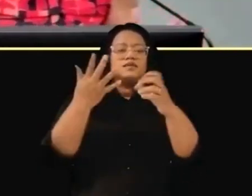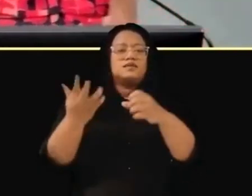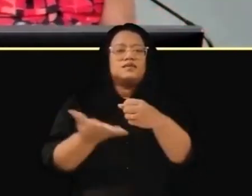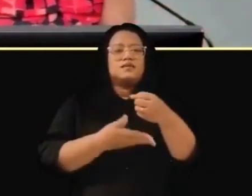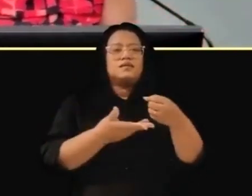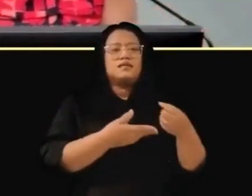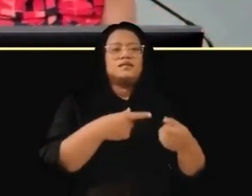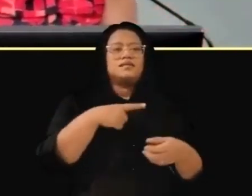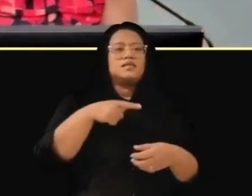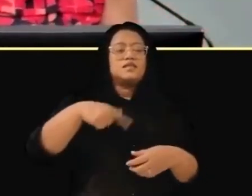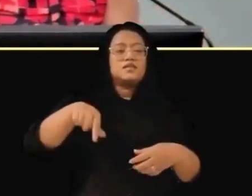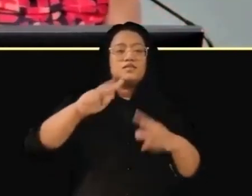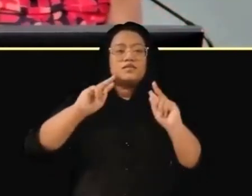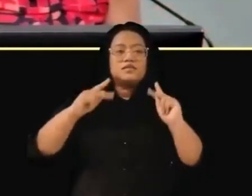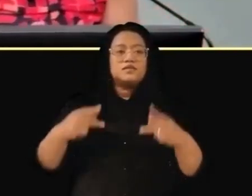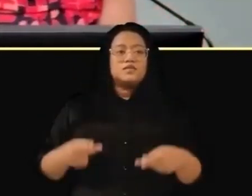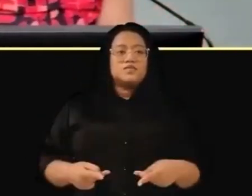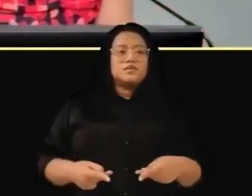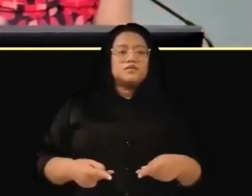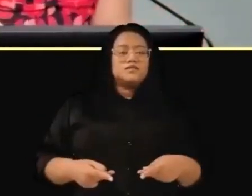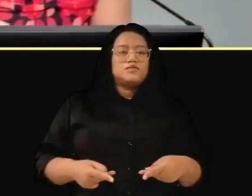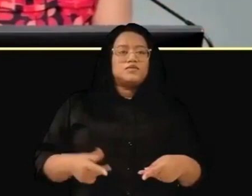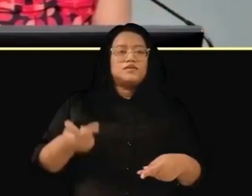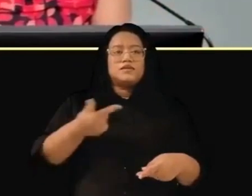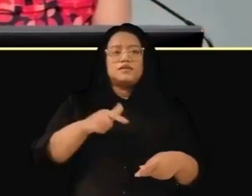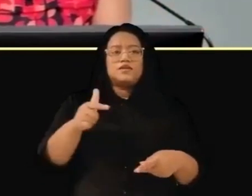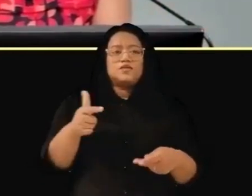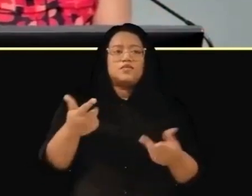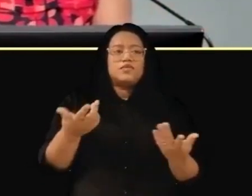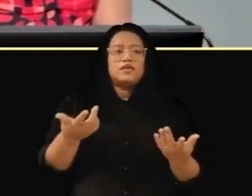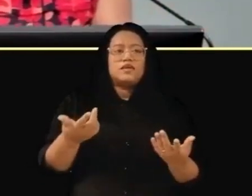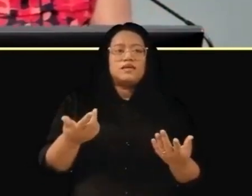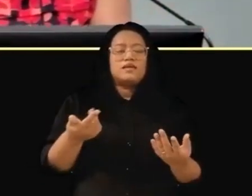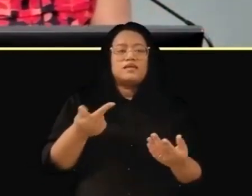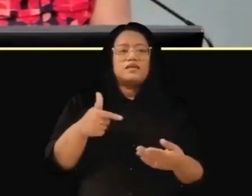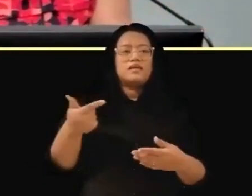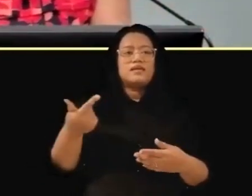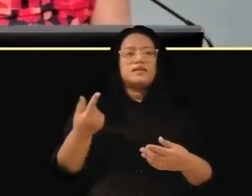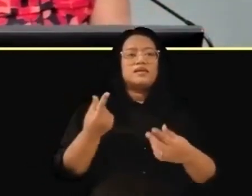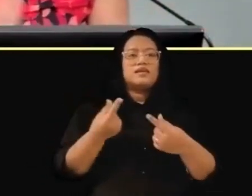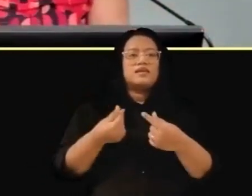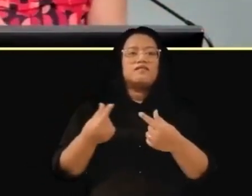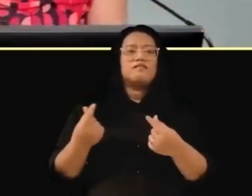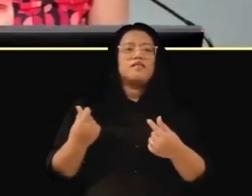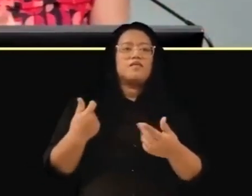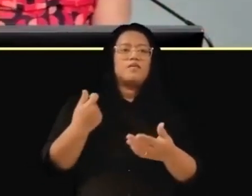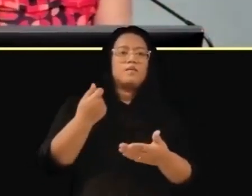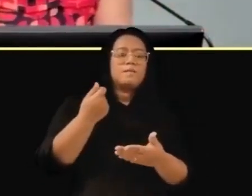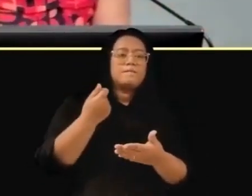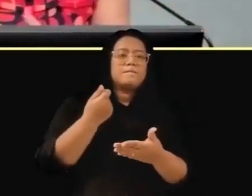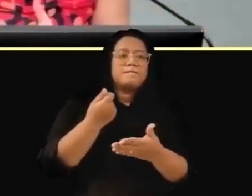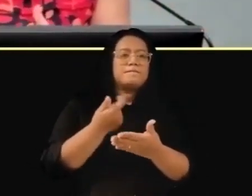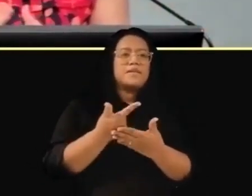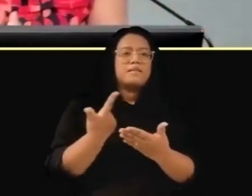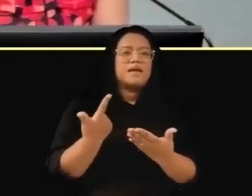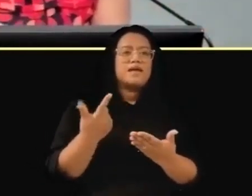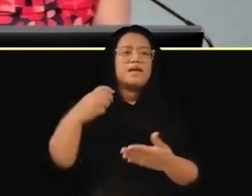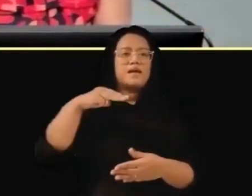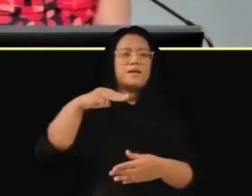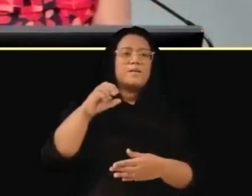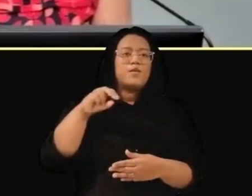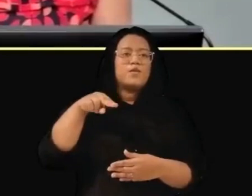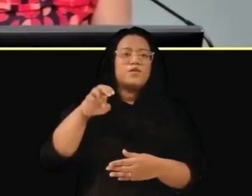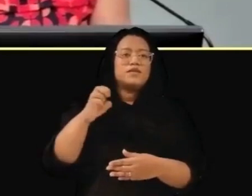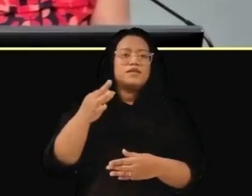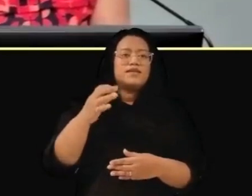nós seres humanos, e não temos uma conta financeira para pagar, né? Uma conta monetária, né, para